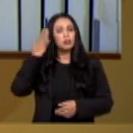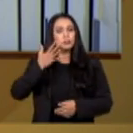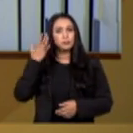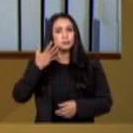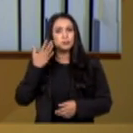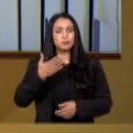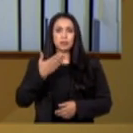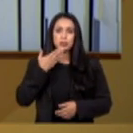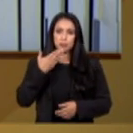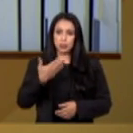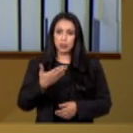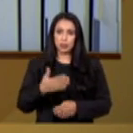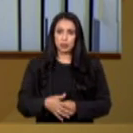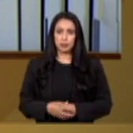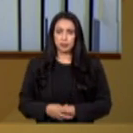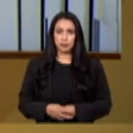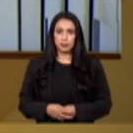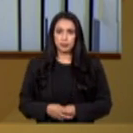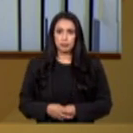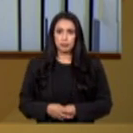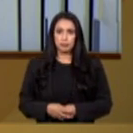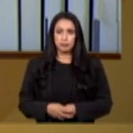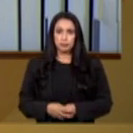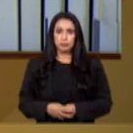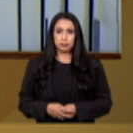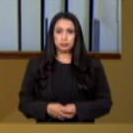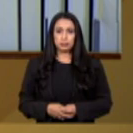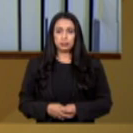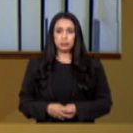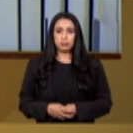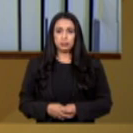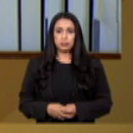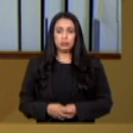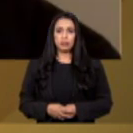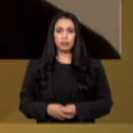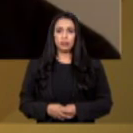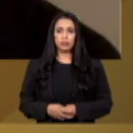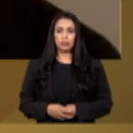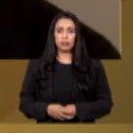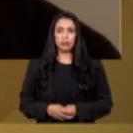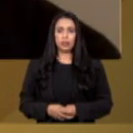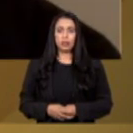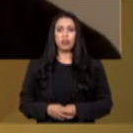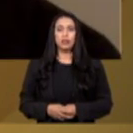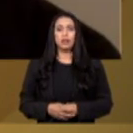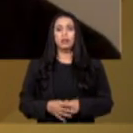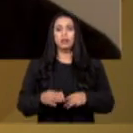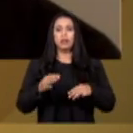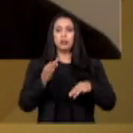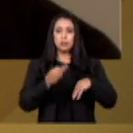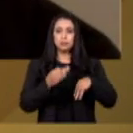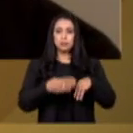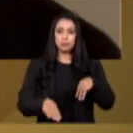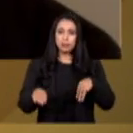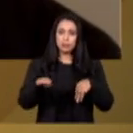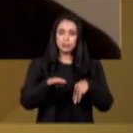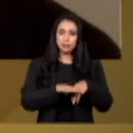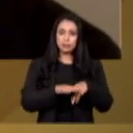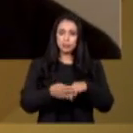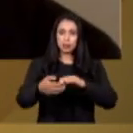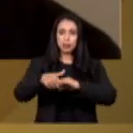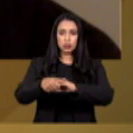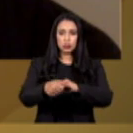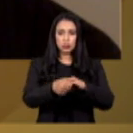mim o ministro-presidente letícia mini trator em cima colégio